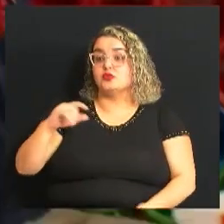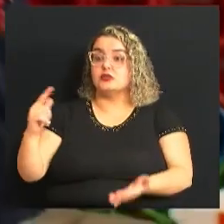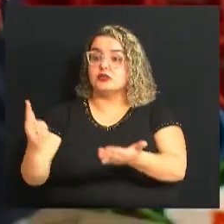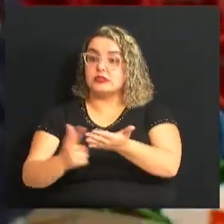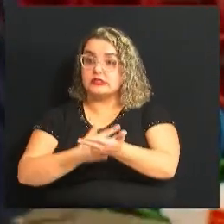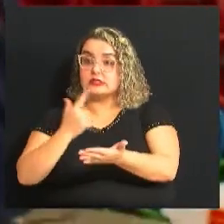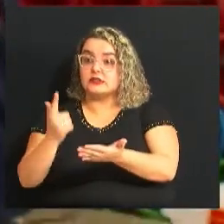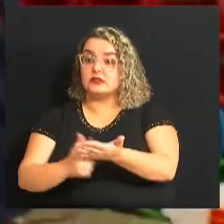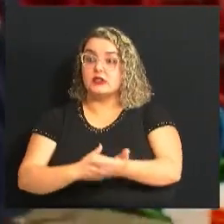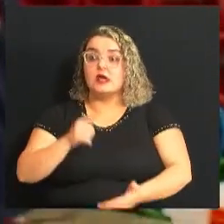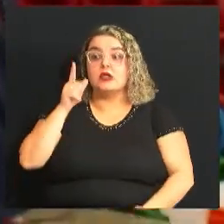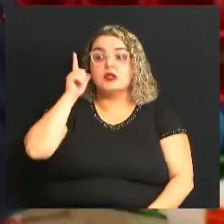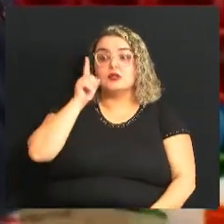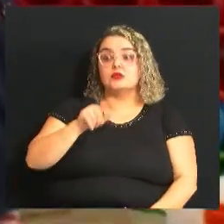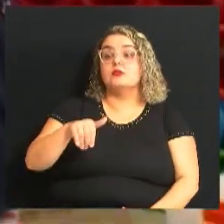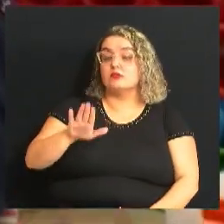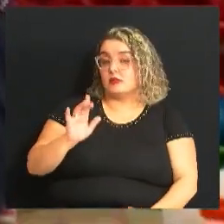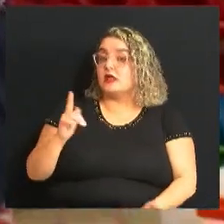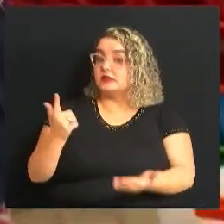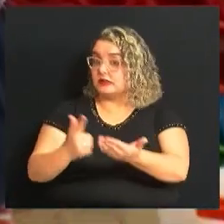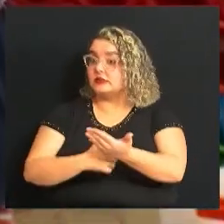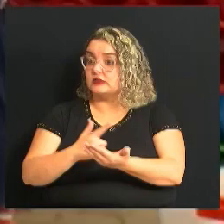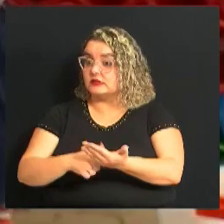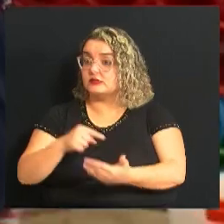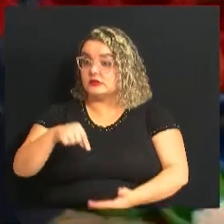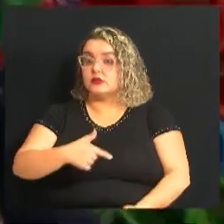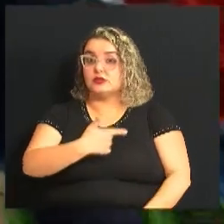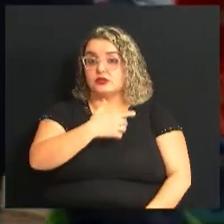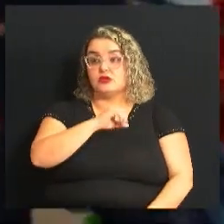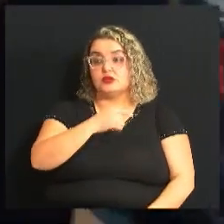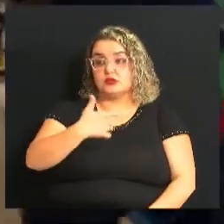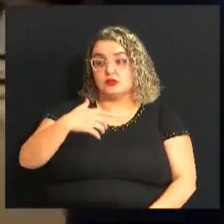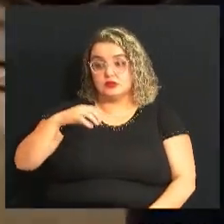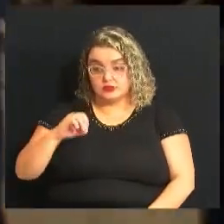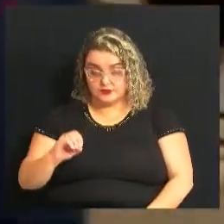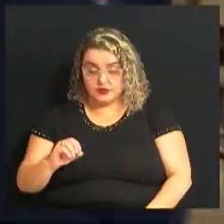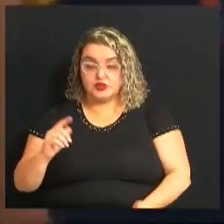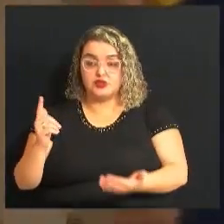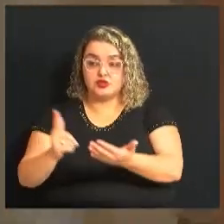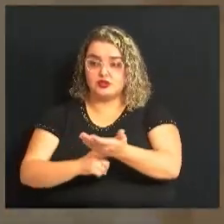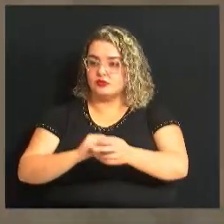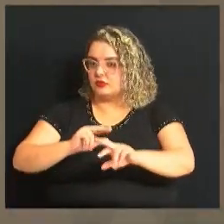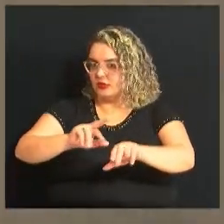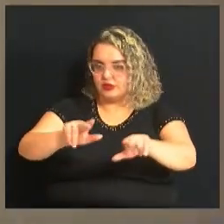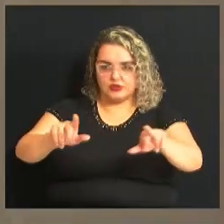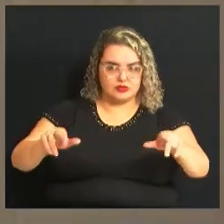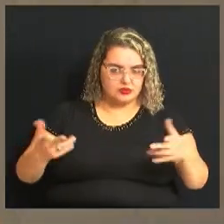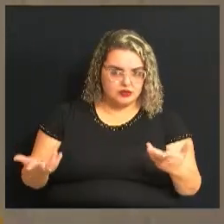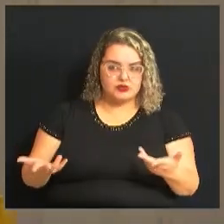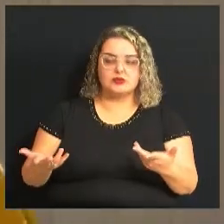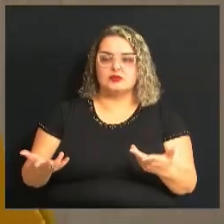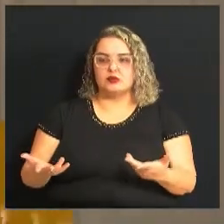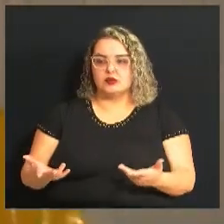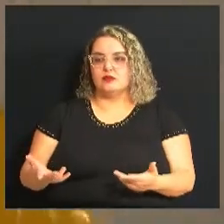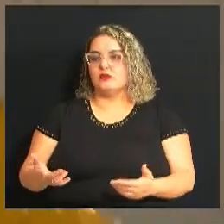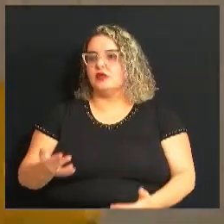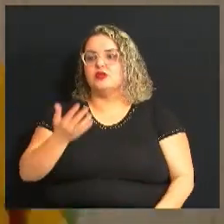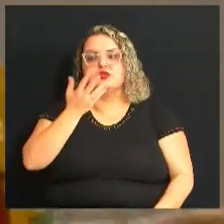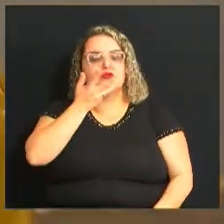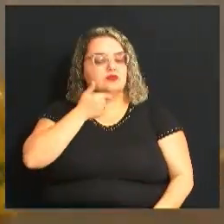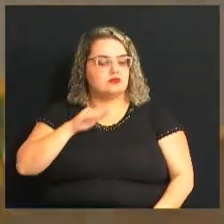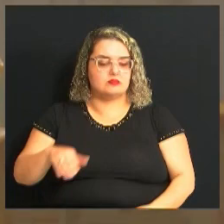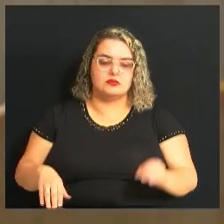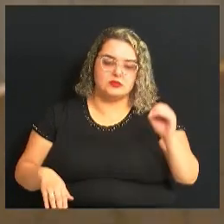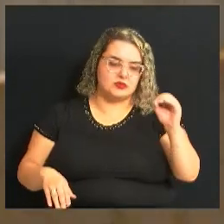gente conseguiu até mais livros, né, 220 livros e diversificados, né, então vai de crianças de